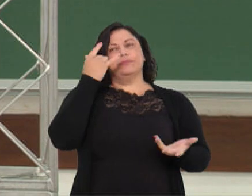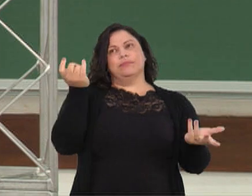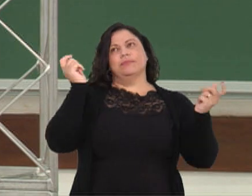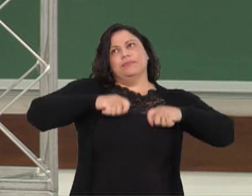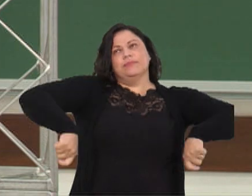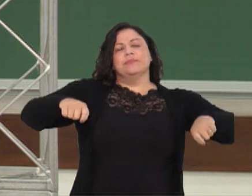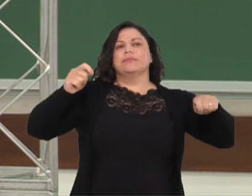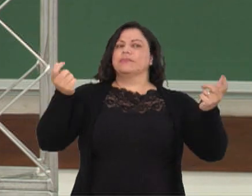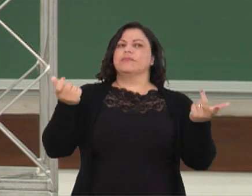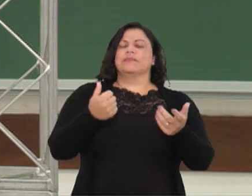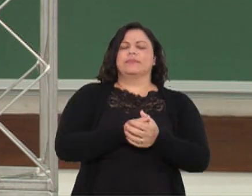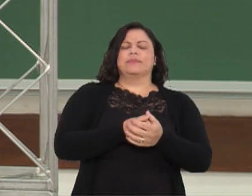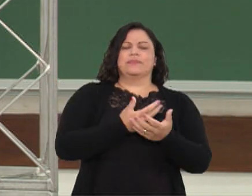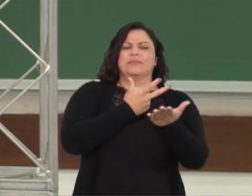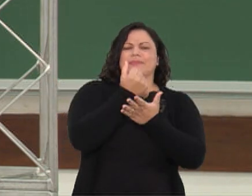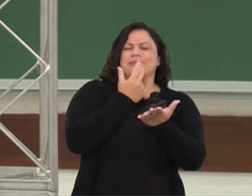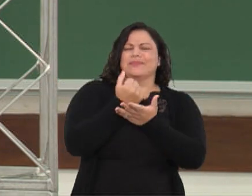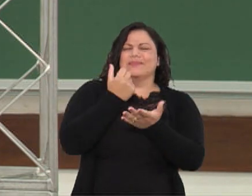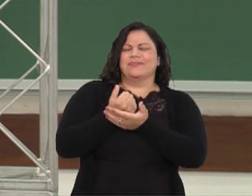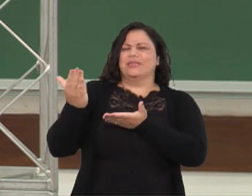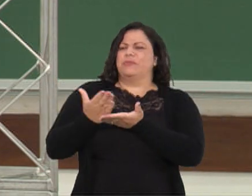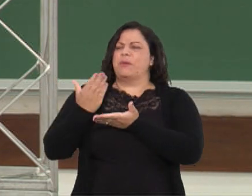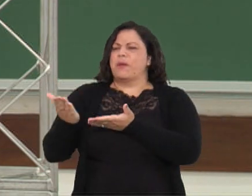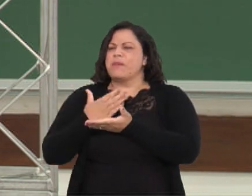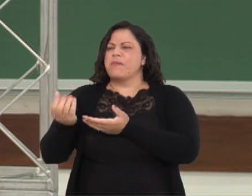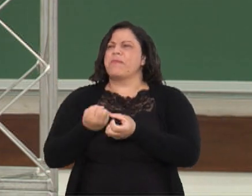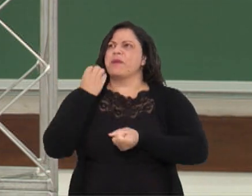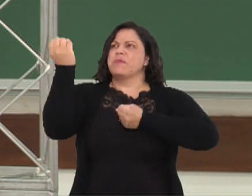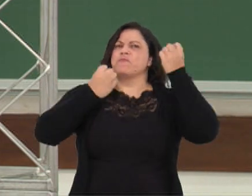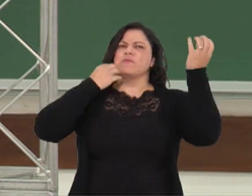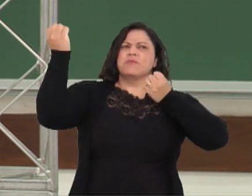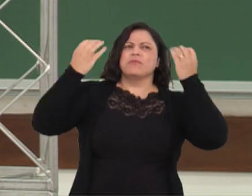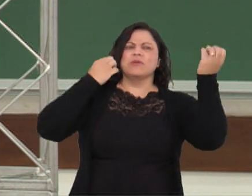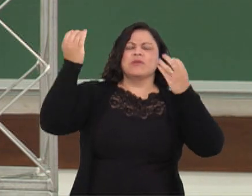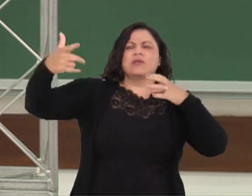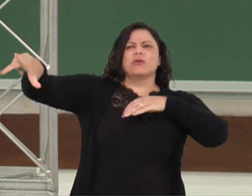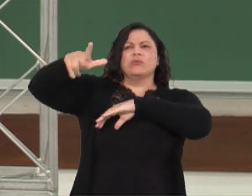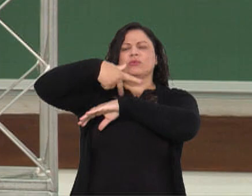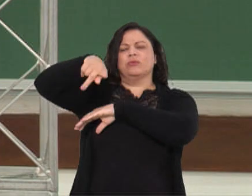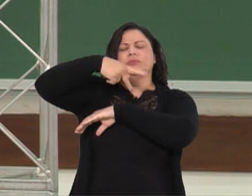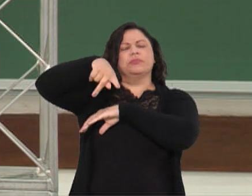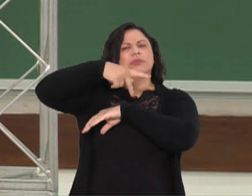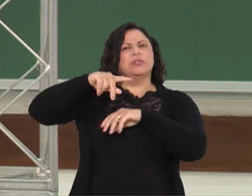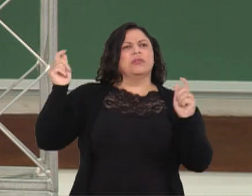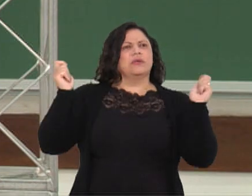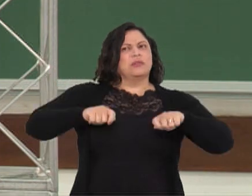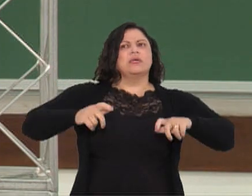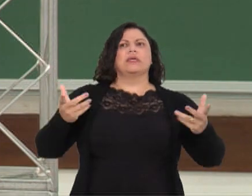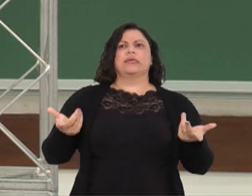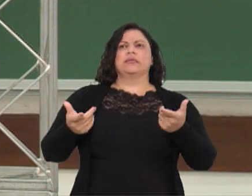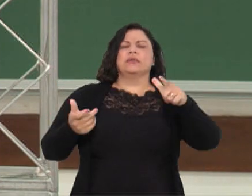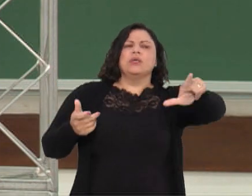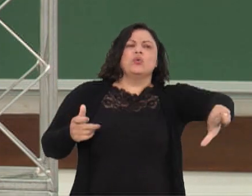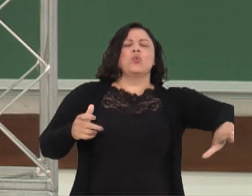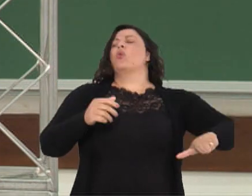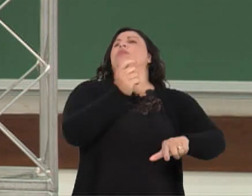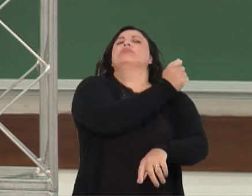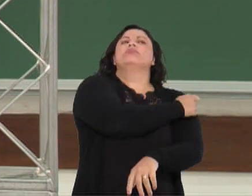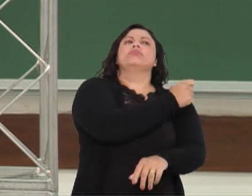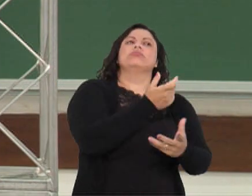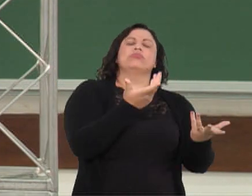capacidade de comprar muitos livros, de fazer viagens internacionais e tudo mais. E outros alunos